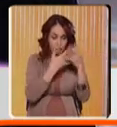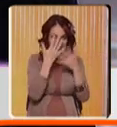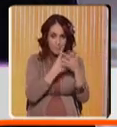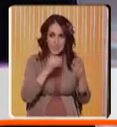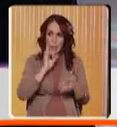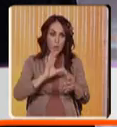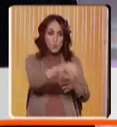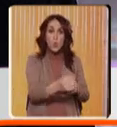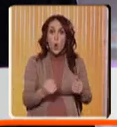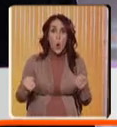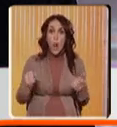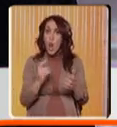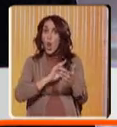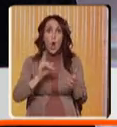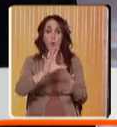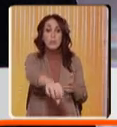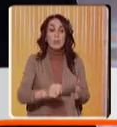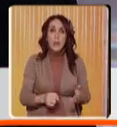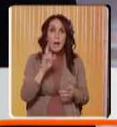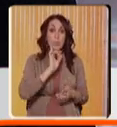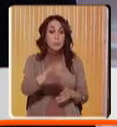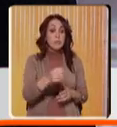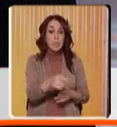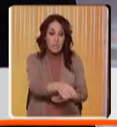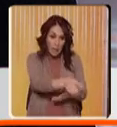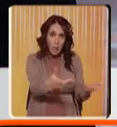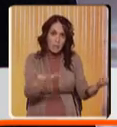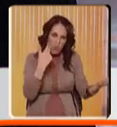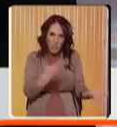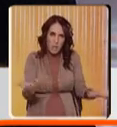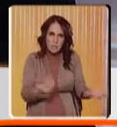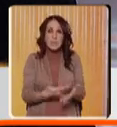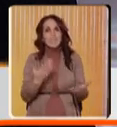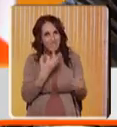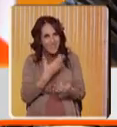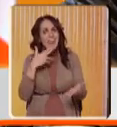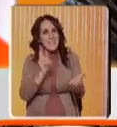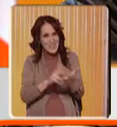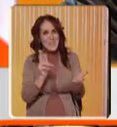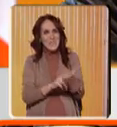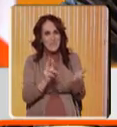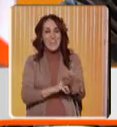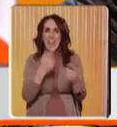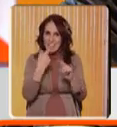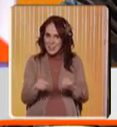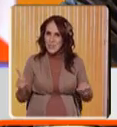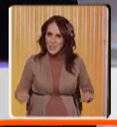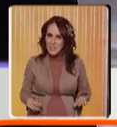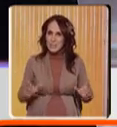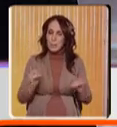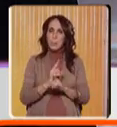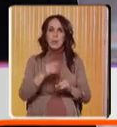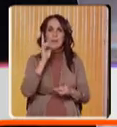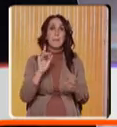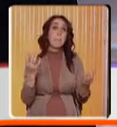inferior, e a mulher encontra logo um produto que quer ver. Portanto, isso é verdade, realmente há diferenças. E